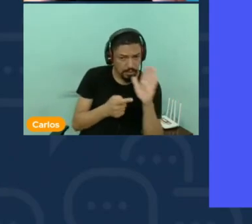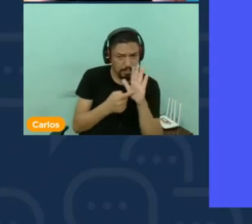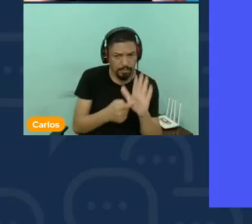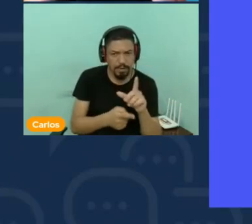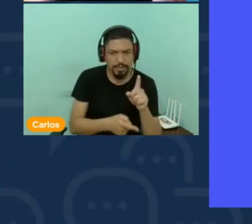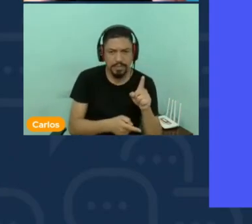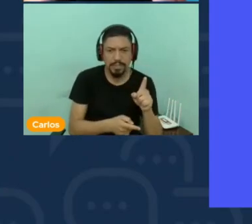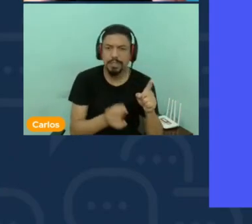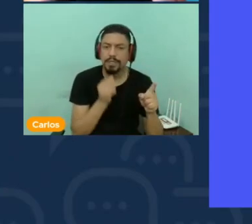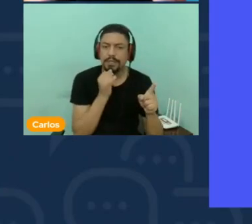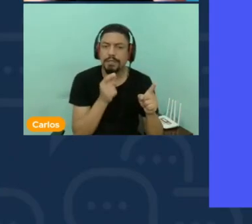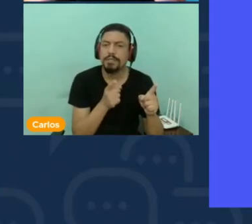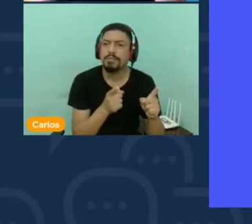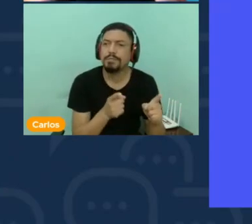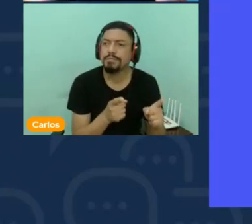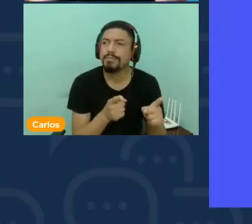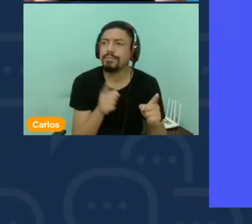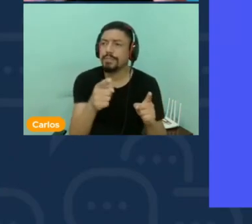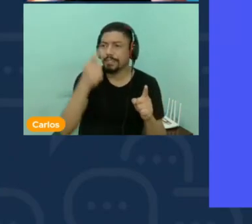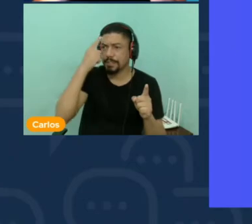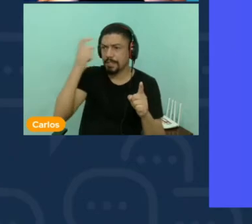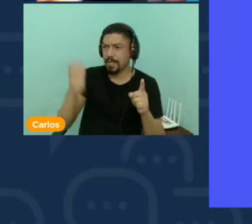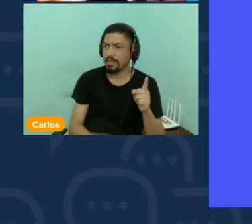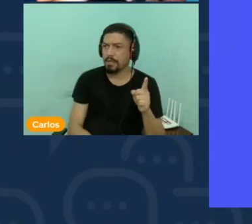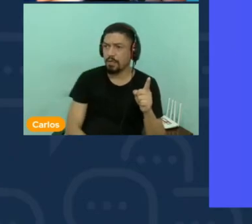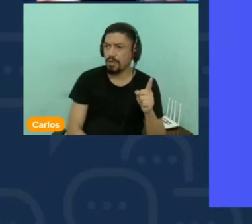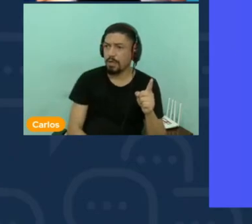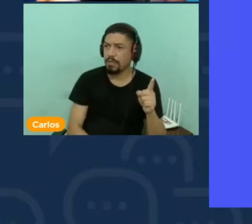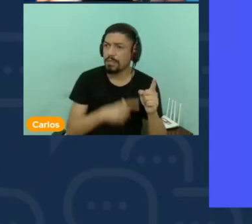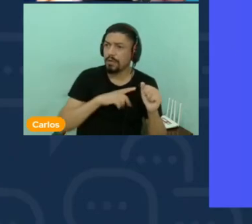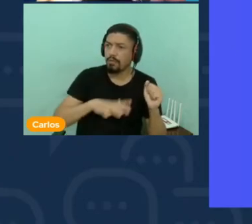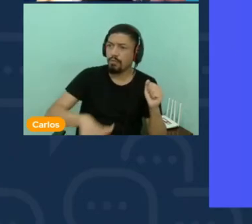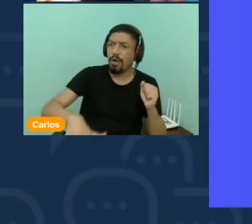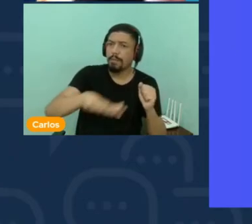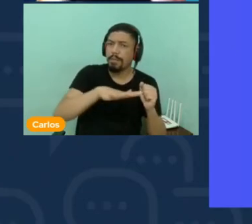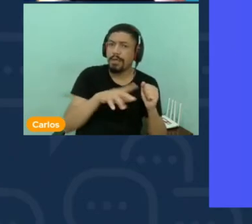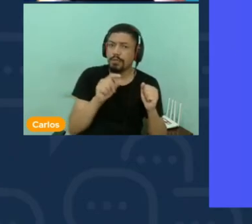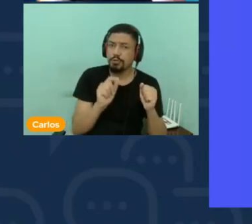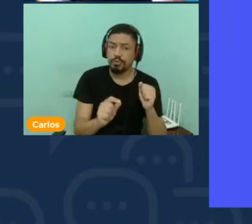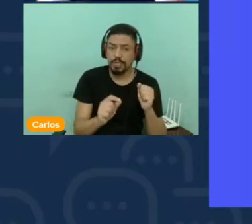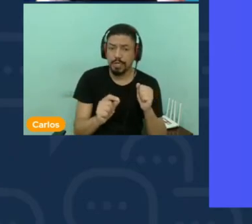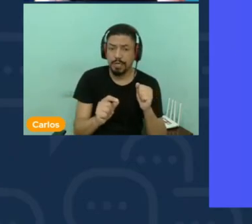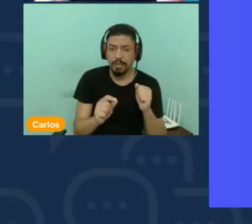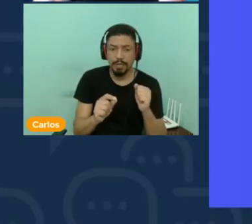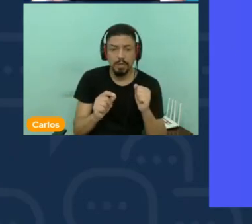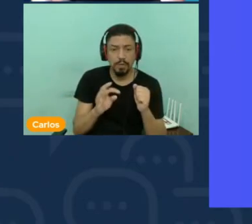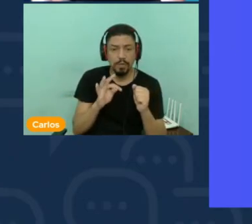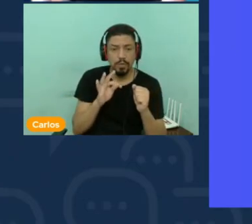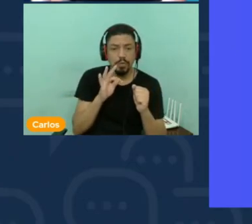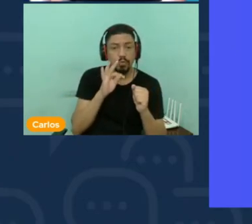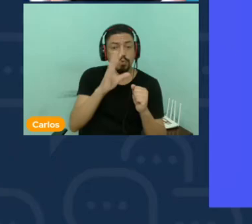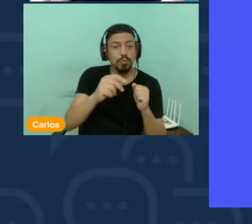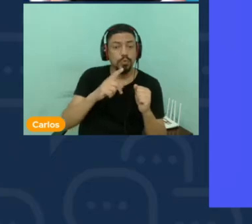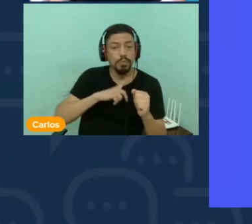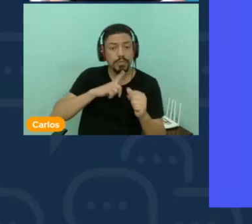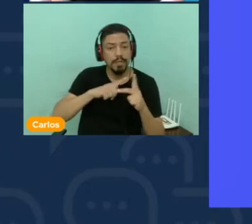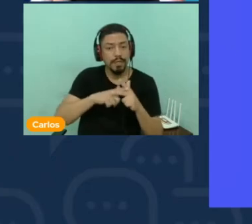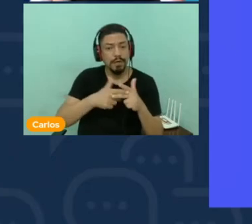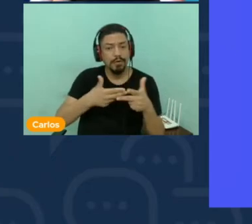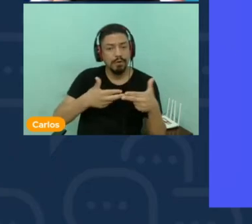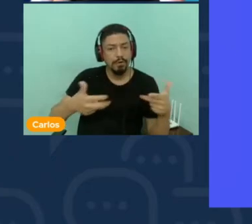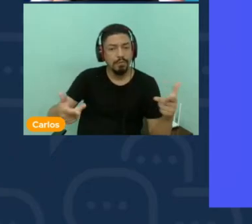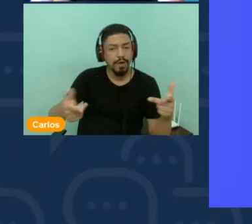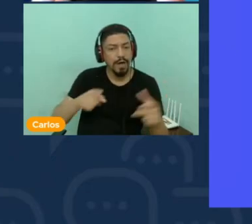exatamente isso, essa ideia de um ambiente onde tudo que eu tenho ali de recursos,